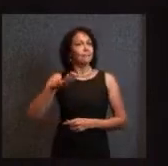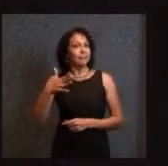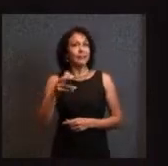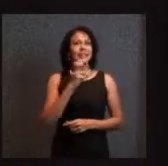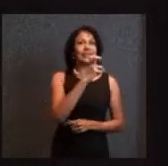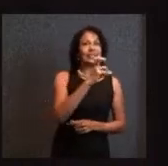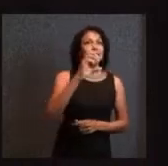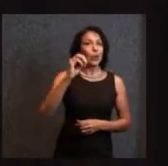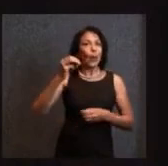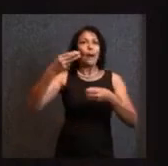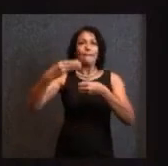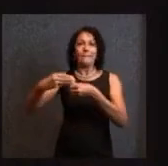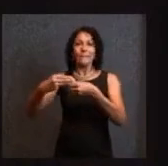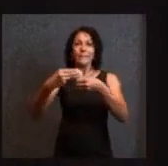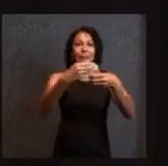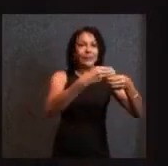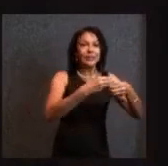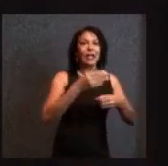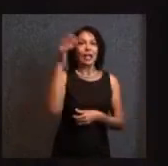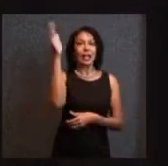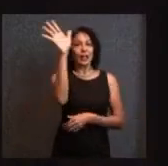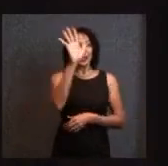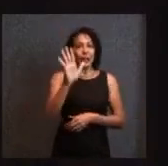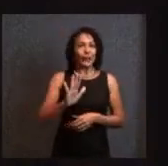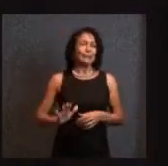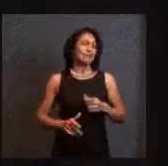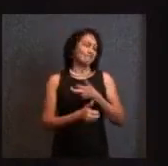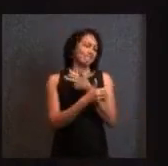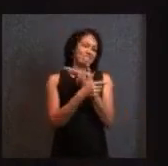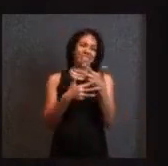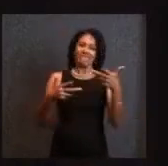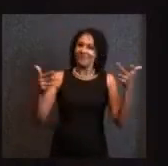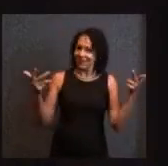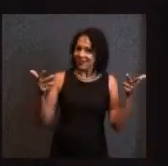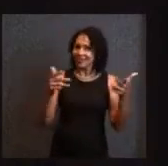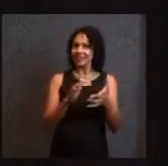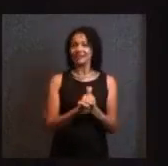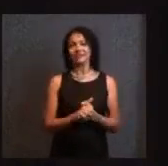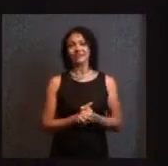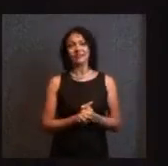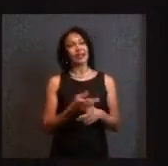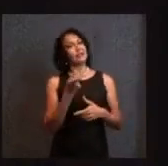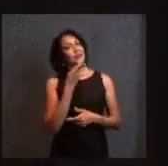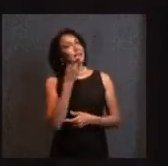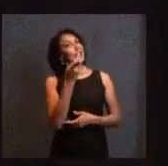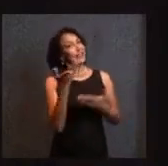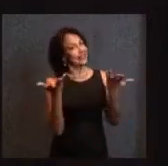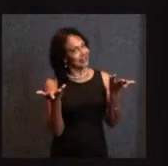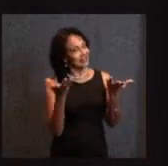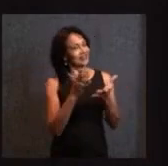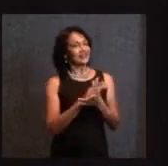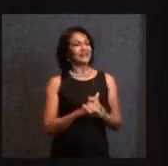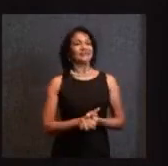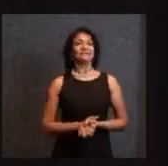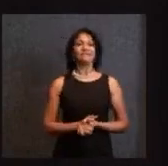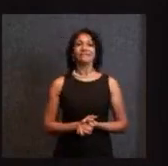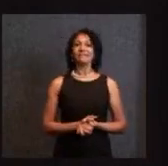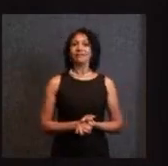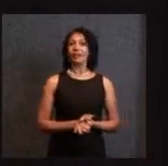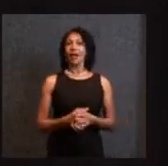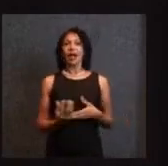aproximadamente 50 municípios em todo o Brasil, em diversas regiões. Bom, dito isto,